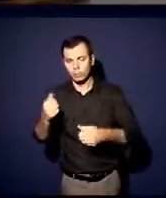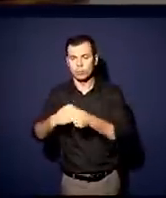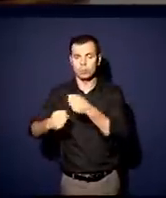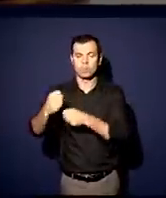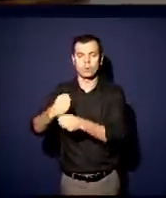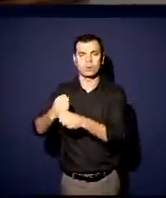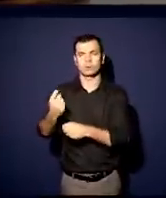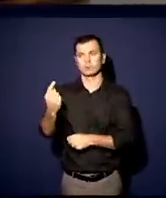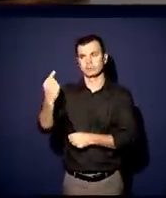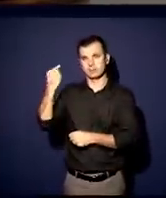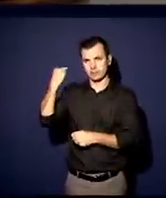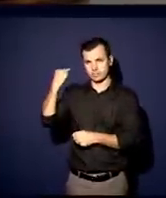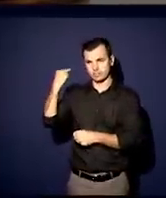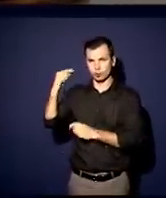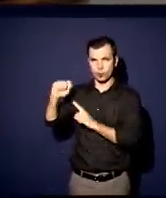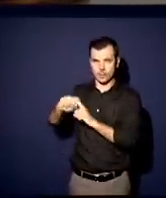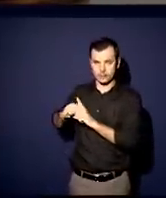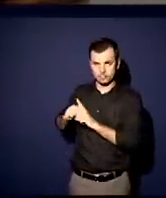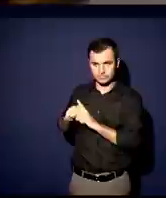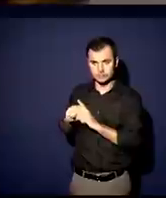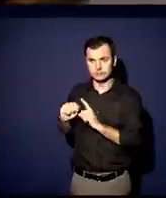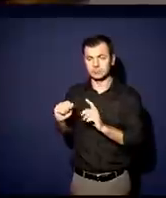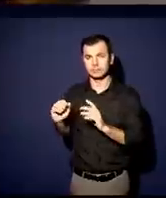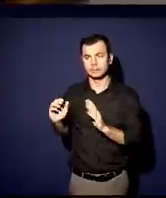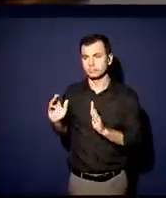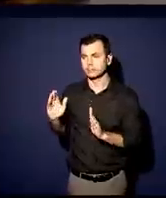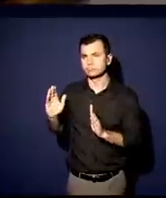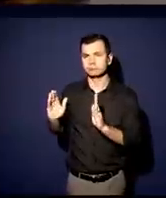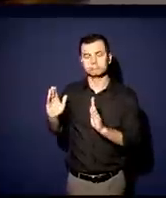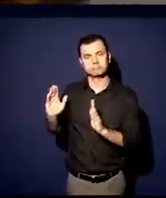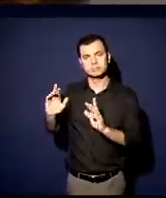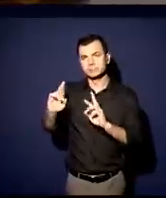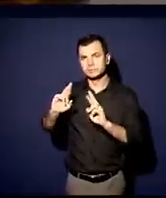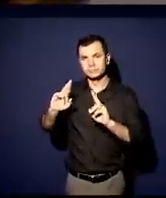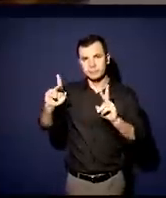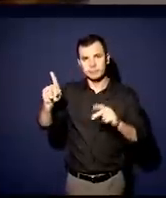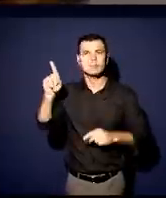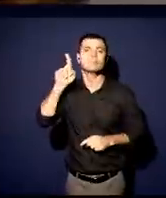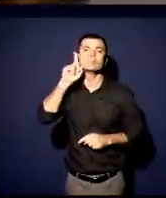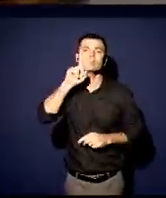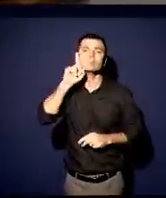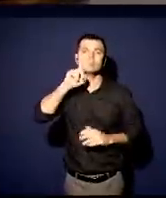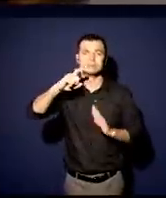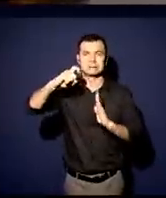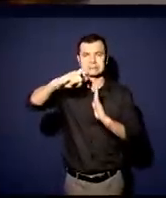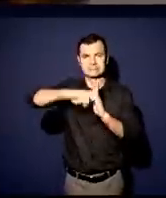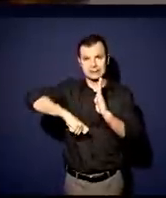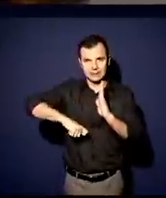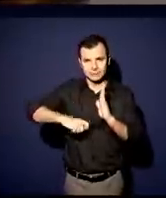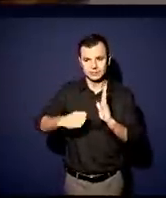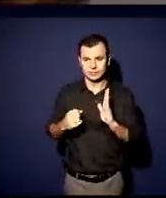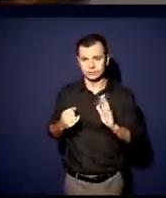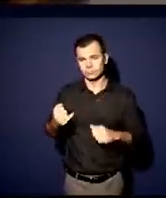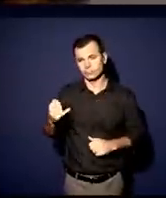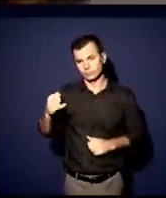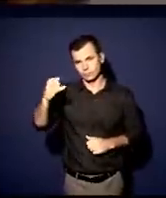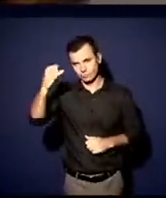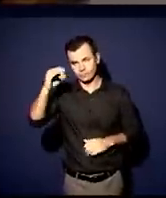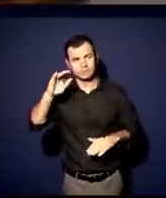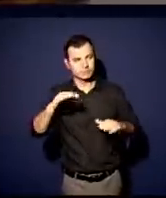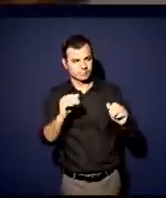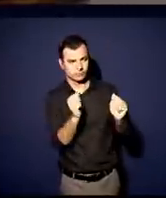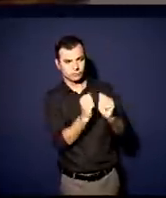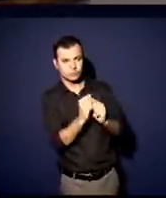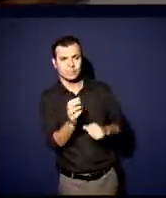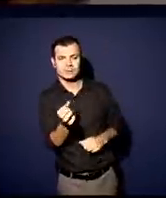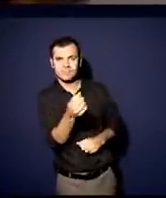ano e um mês atrás, o cenário era completamente diferente das juros americanas, né? Eu, tradicionalmente, tomo uma cerveja com o Rogério ali entre o